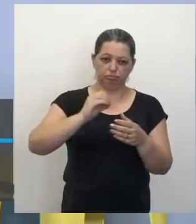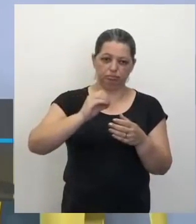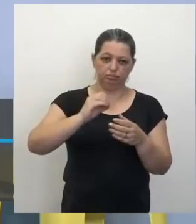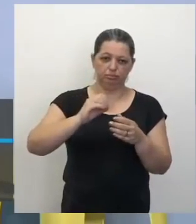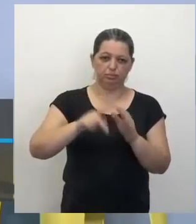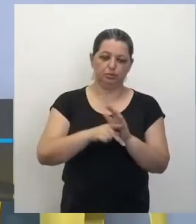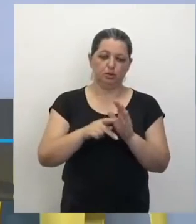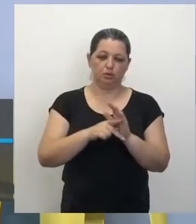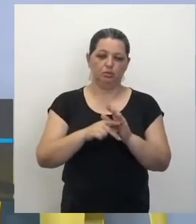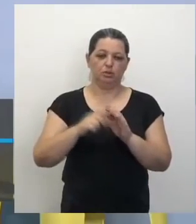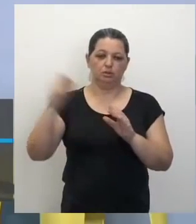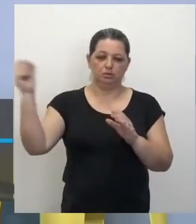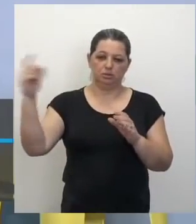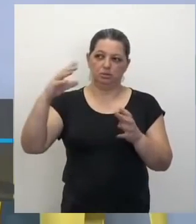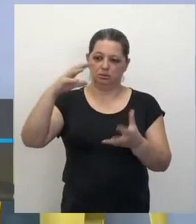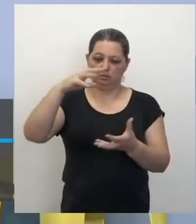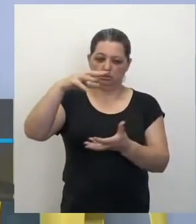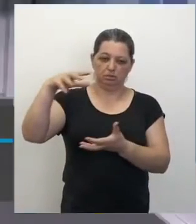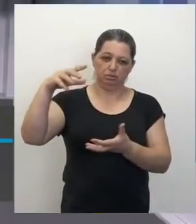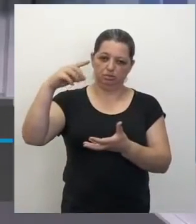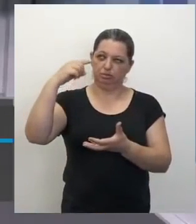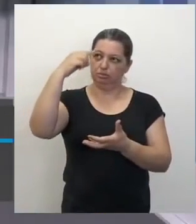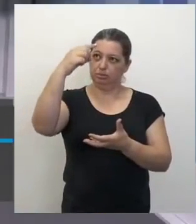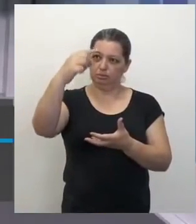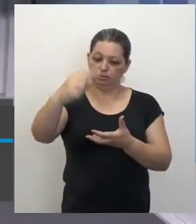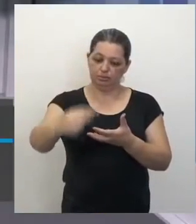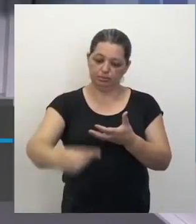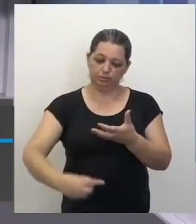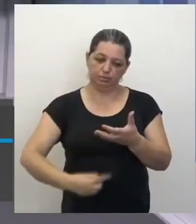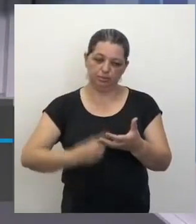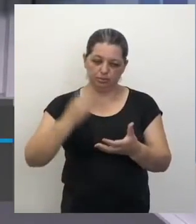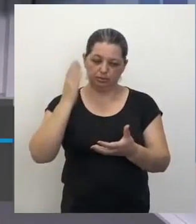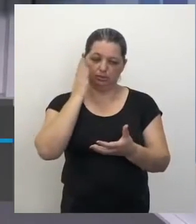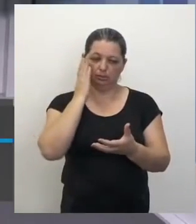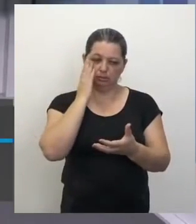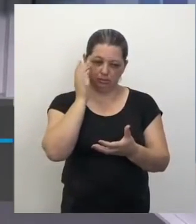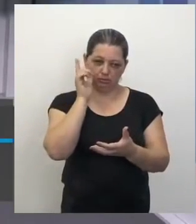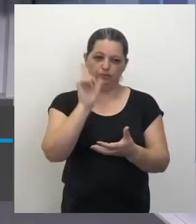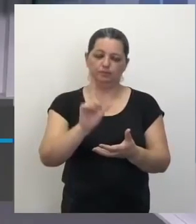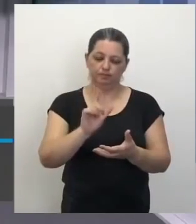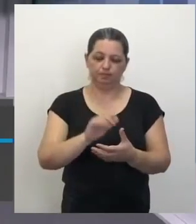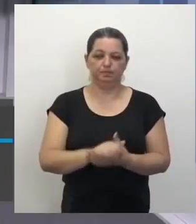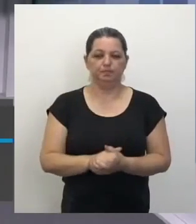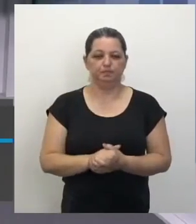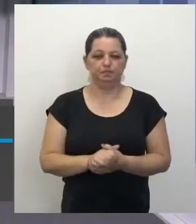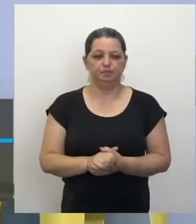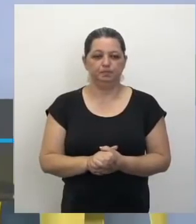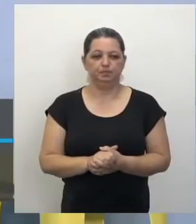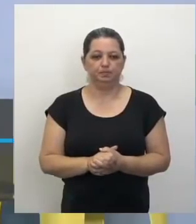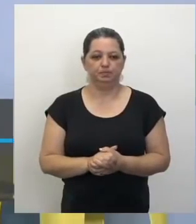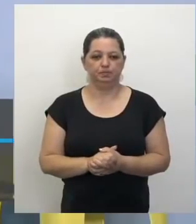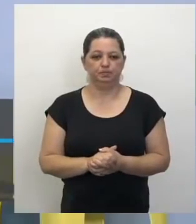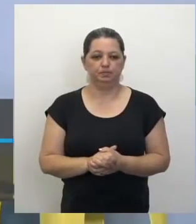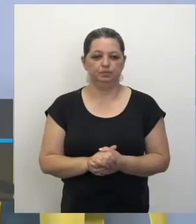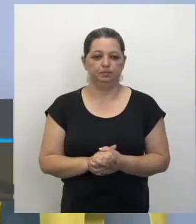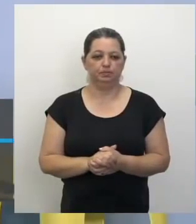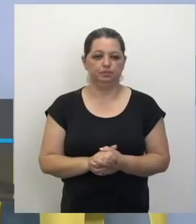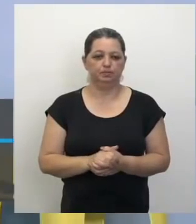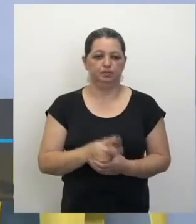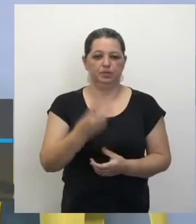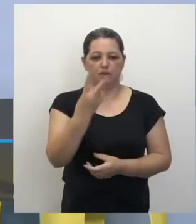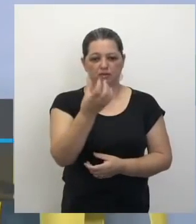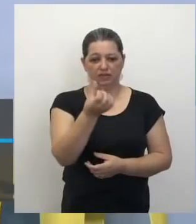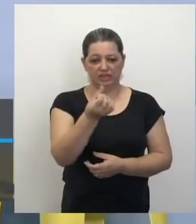torno do Sol central da galáxia. Uau! É mesmo, professor? Sim, aproximadamente 26